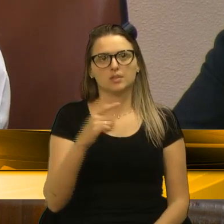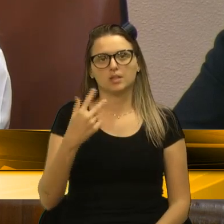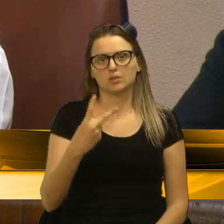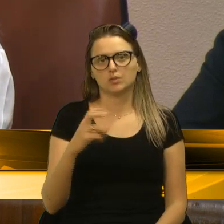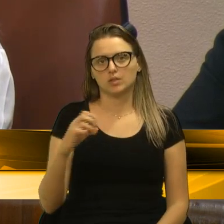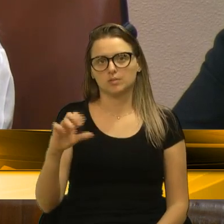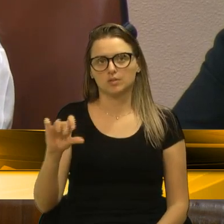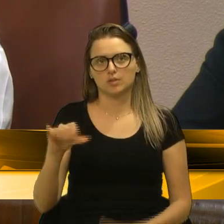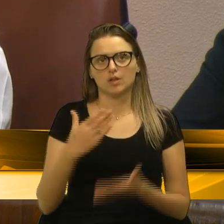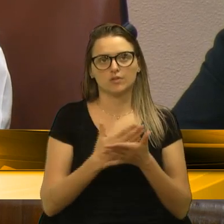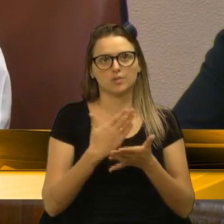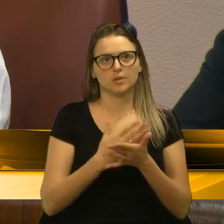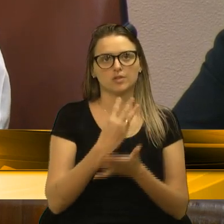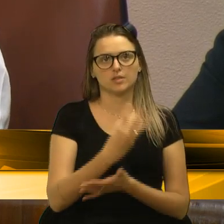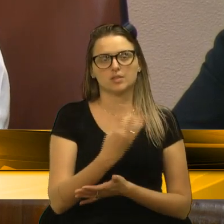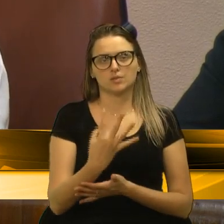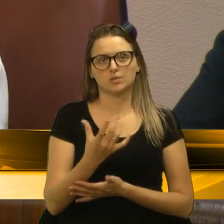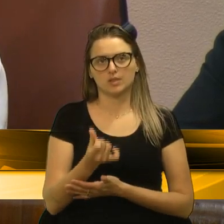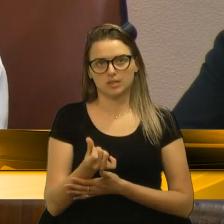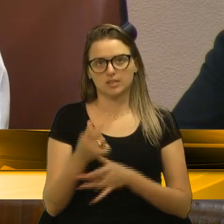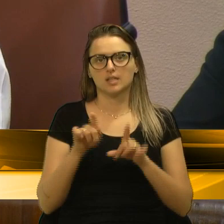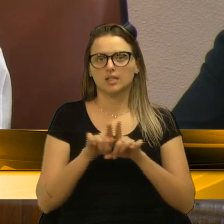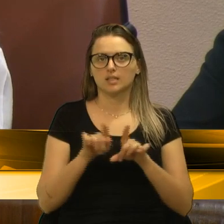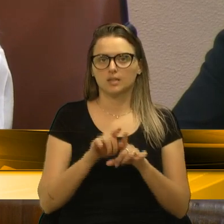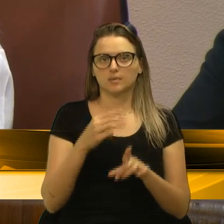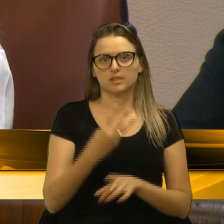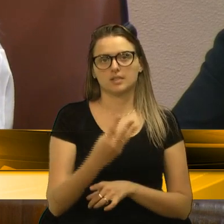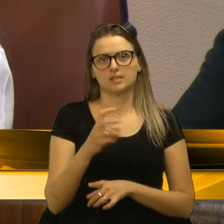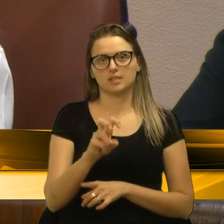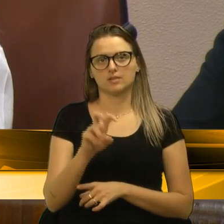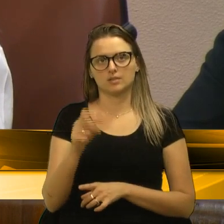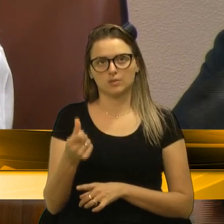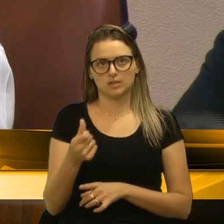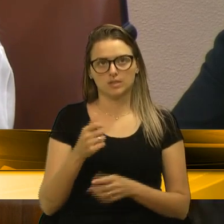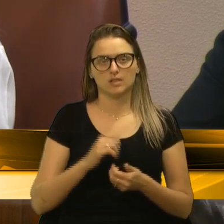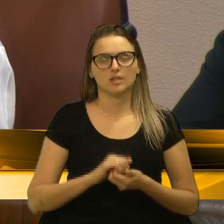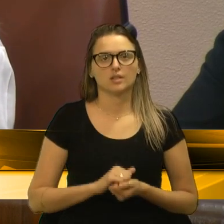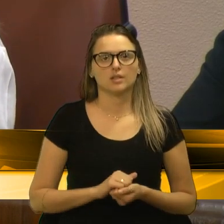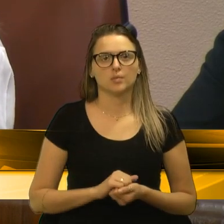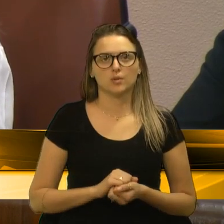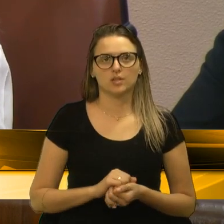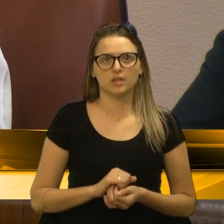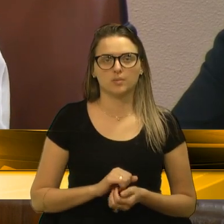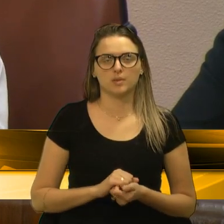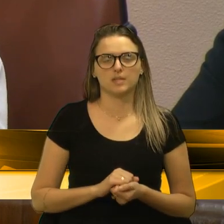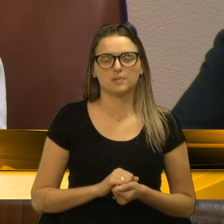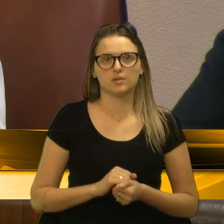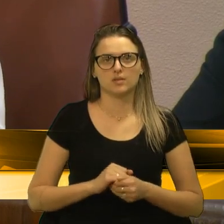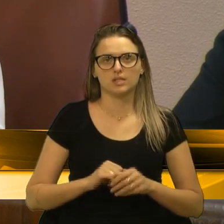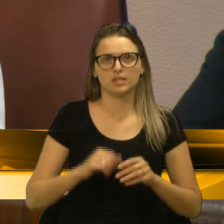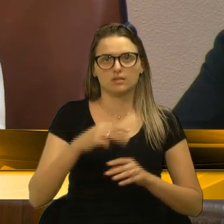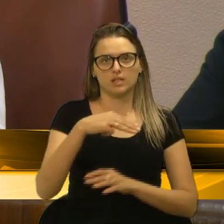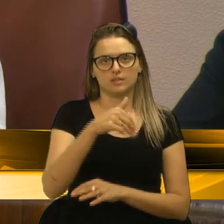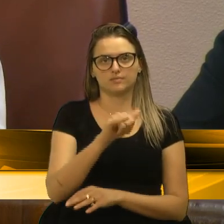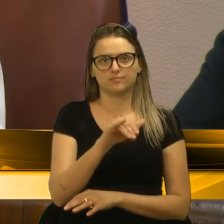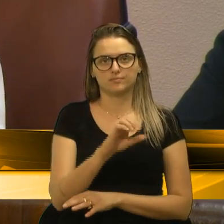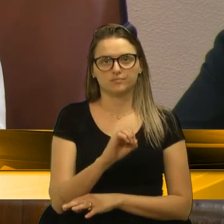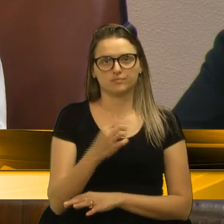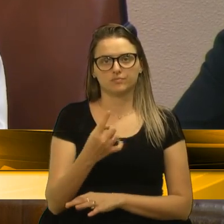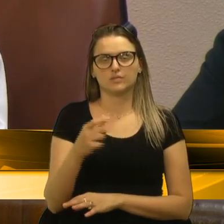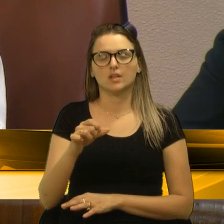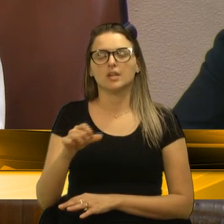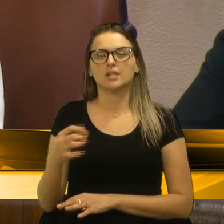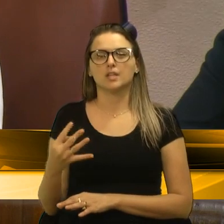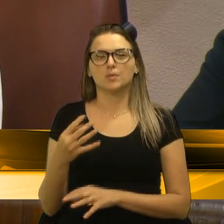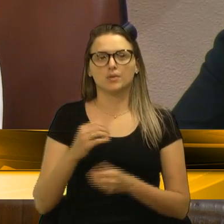página 346 e 356. Em maio de 1994,